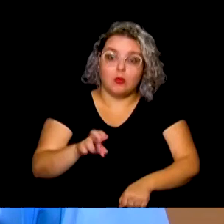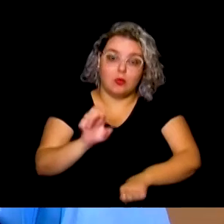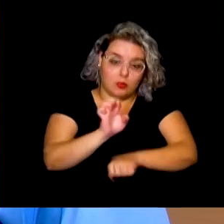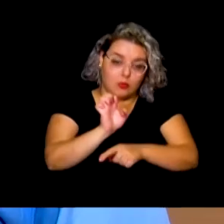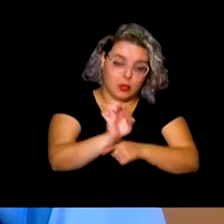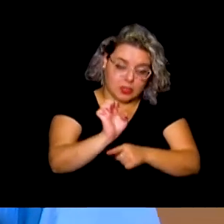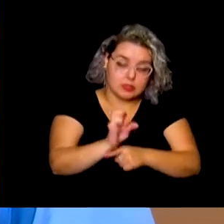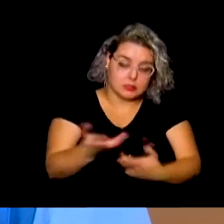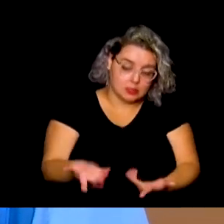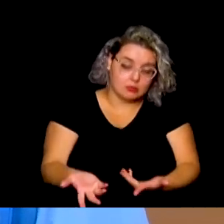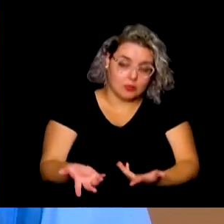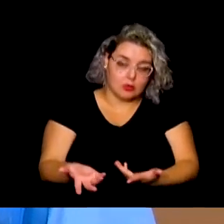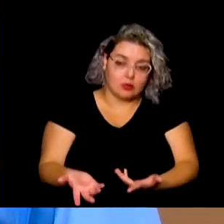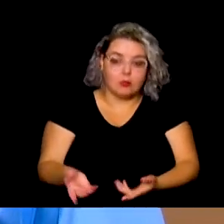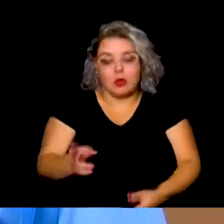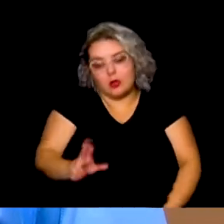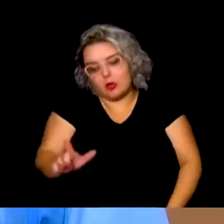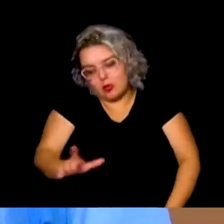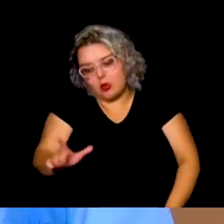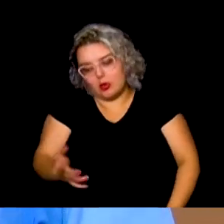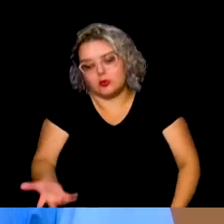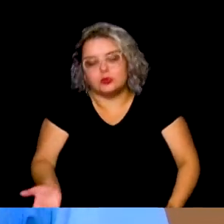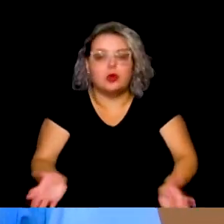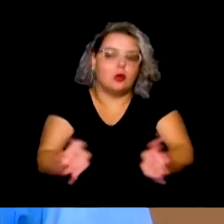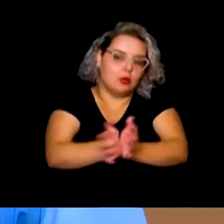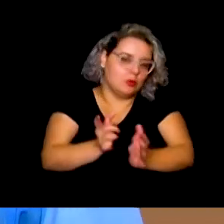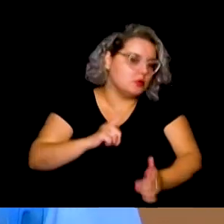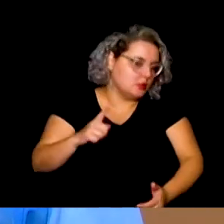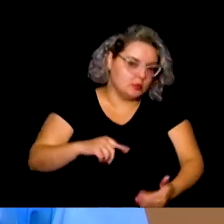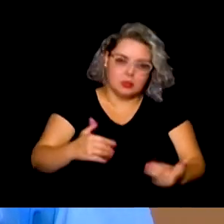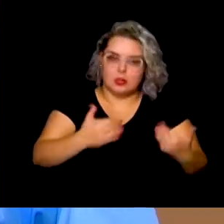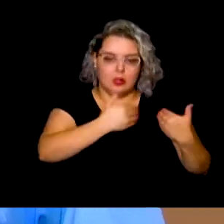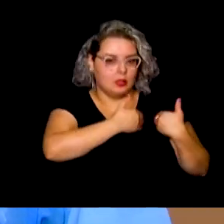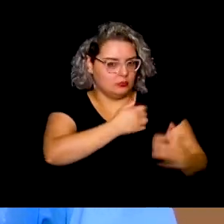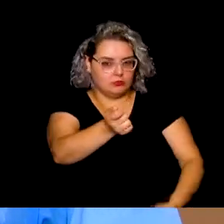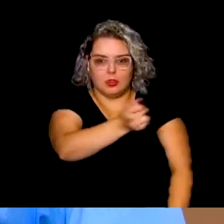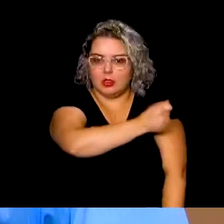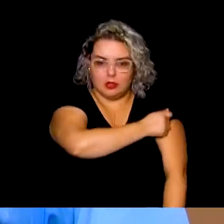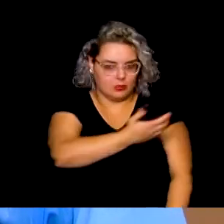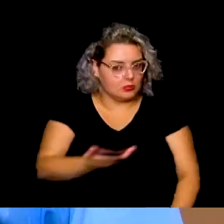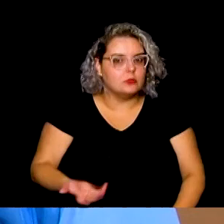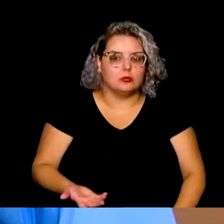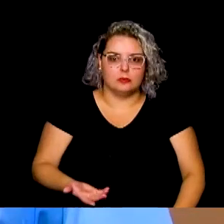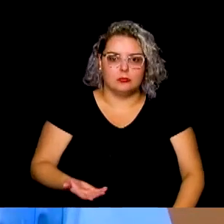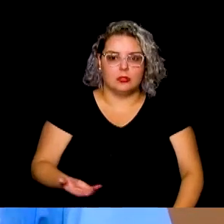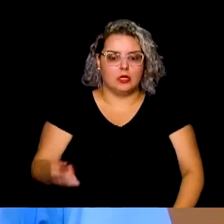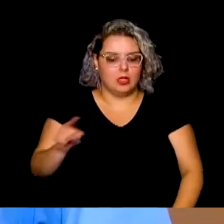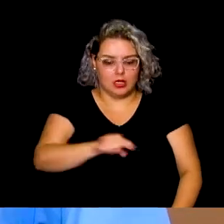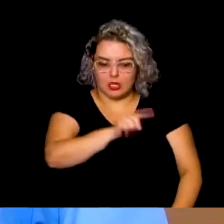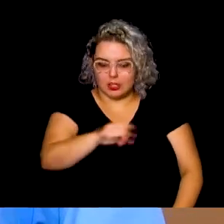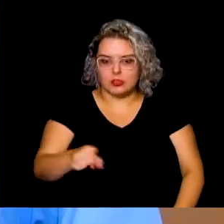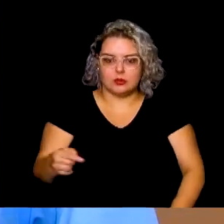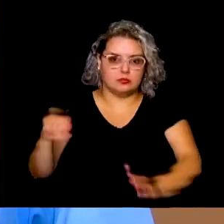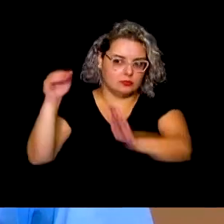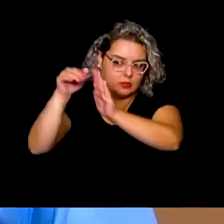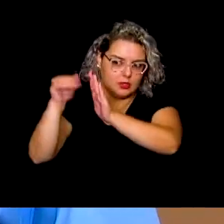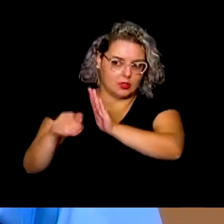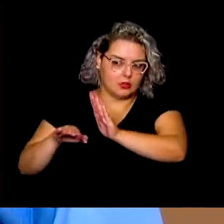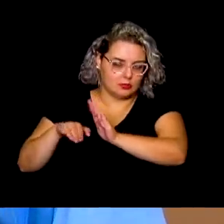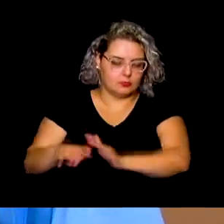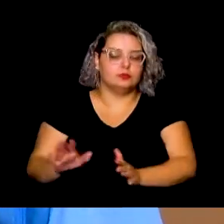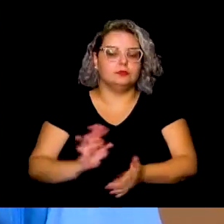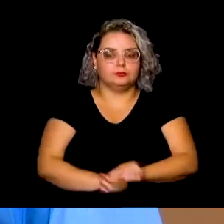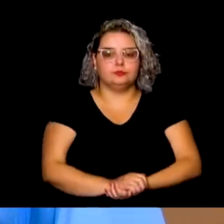lugar né ou Estadual obviamente a comissão tem essa autoridade para rejeitá-lo encaminhar para o arquivo